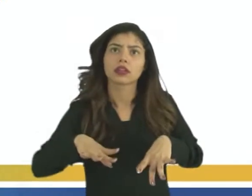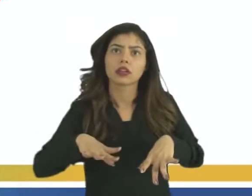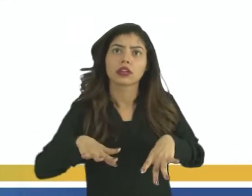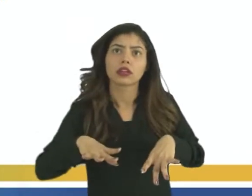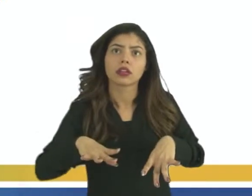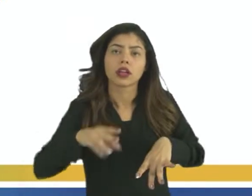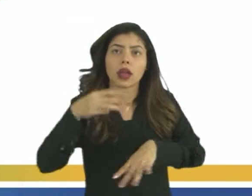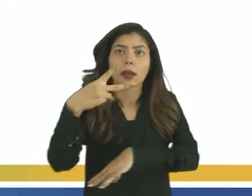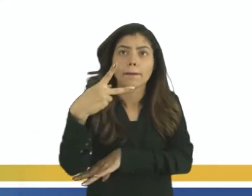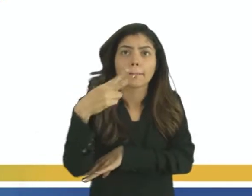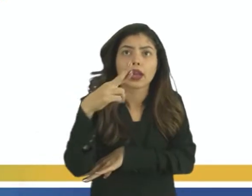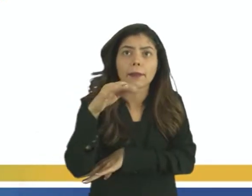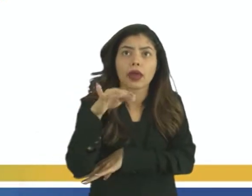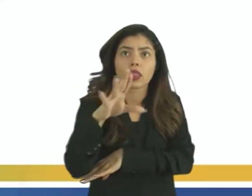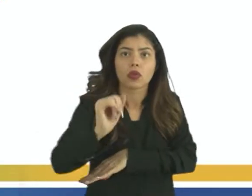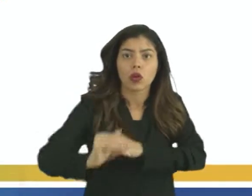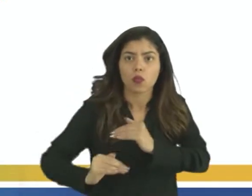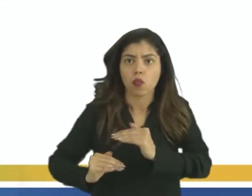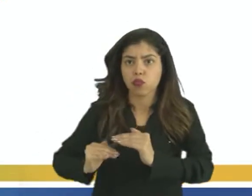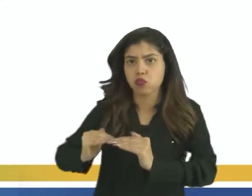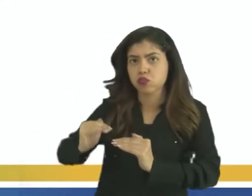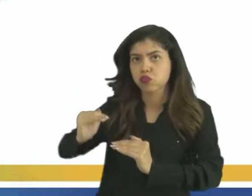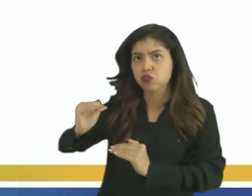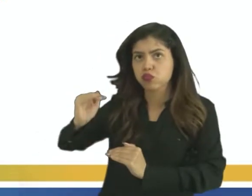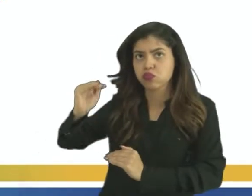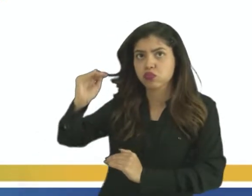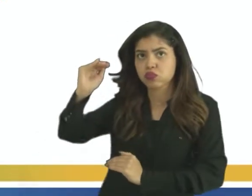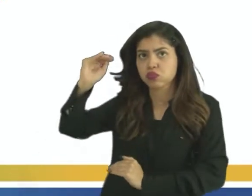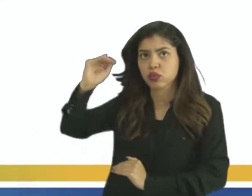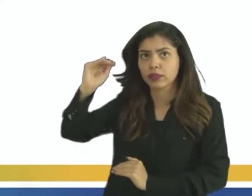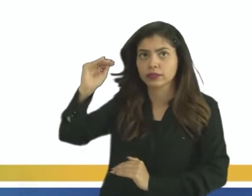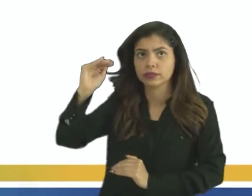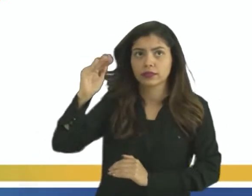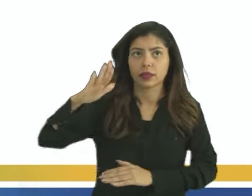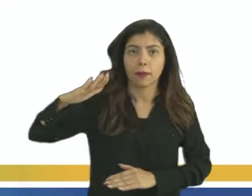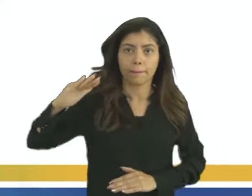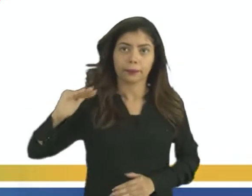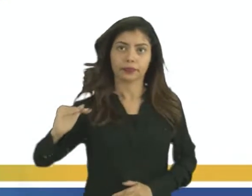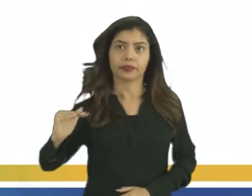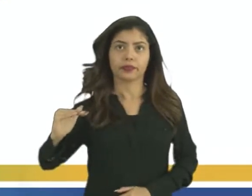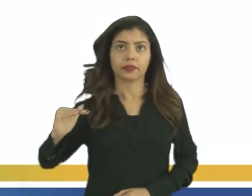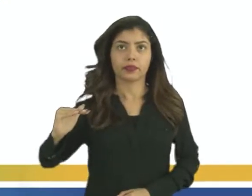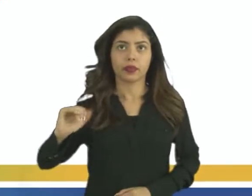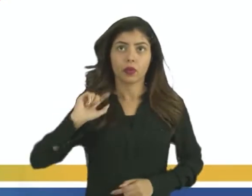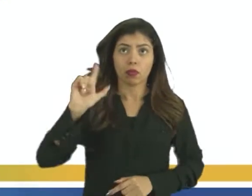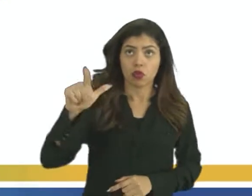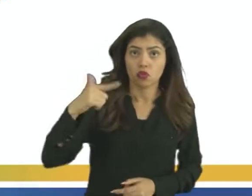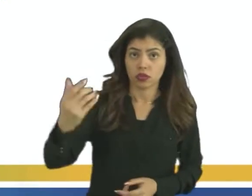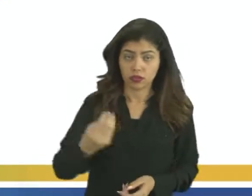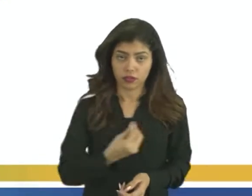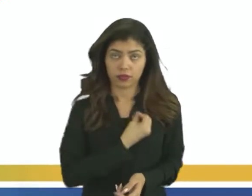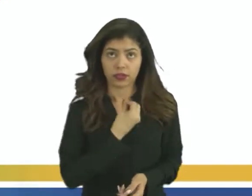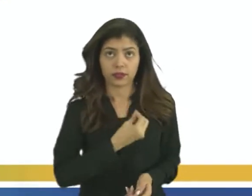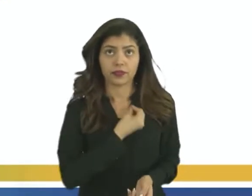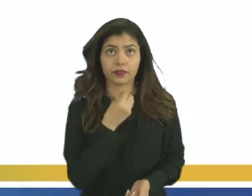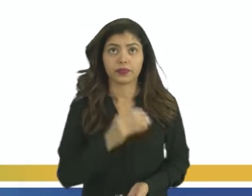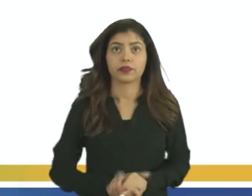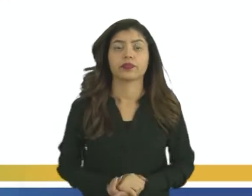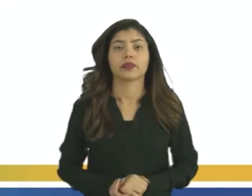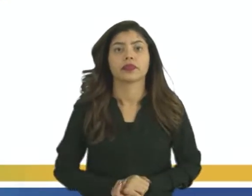finaliza de maneira prematura o crescimento, deixando a estatura baixa para o resto de suas vidas,